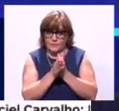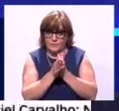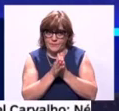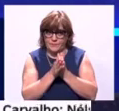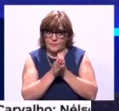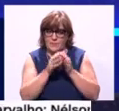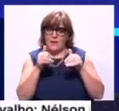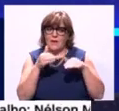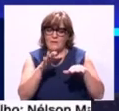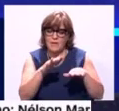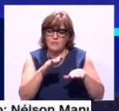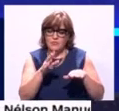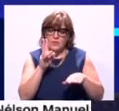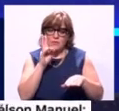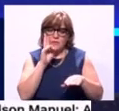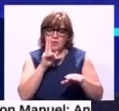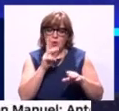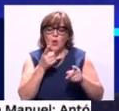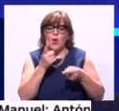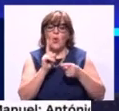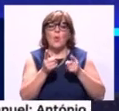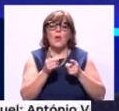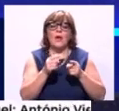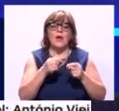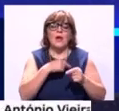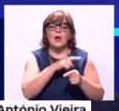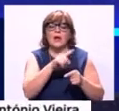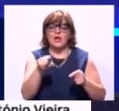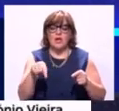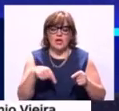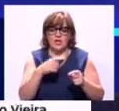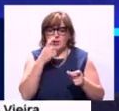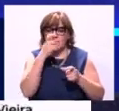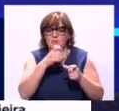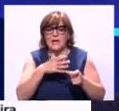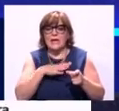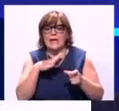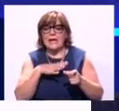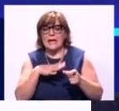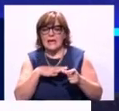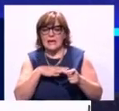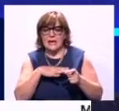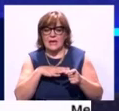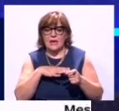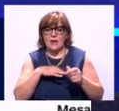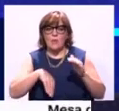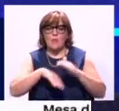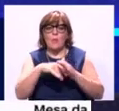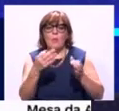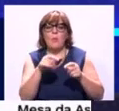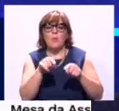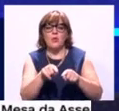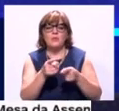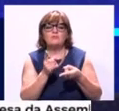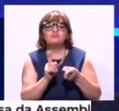e vamos definir o que é que estas pessoas querem para o Futebol Clube Porto.